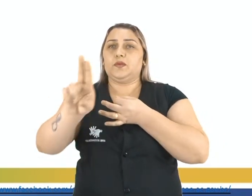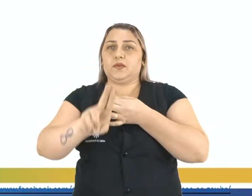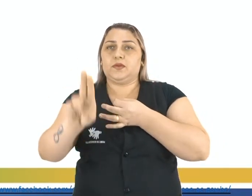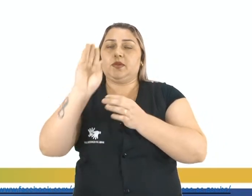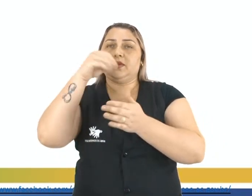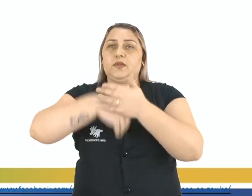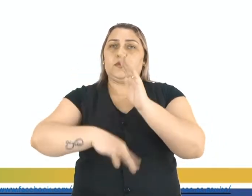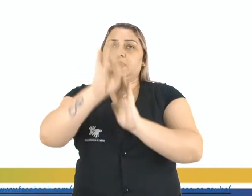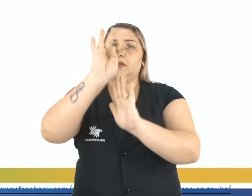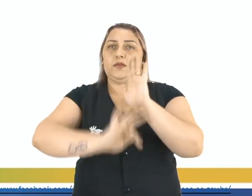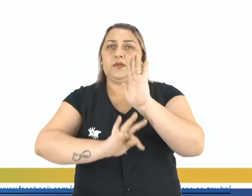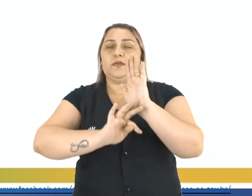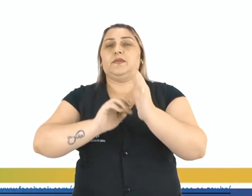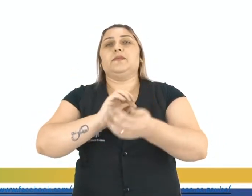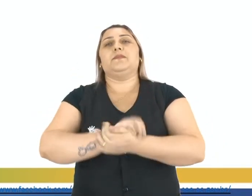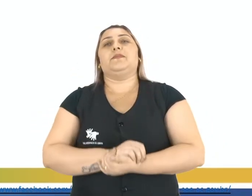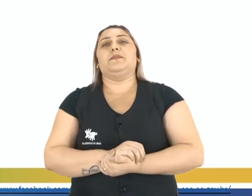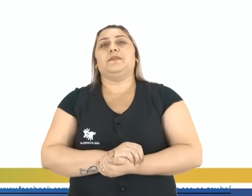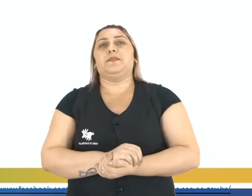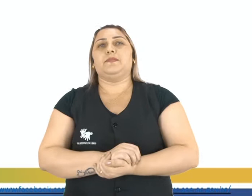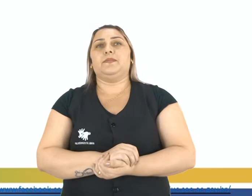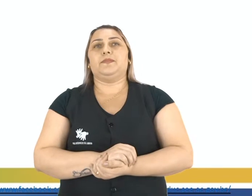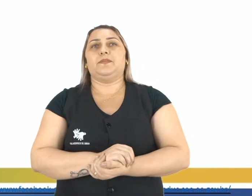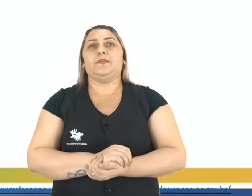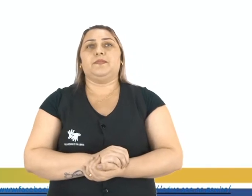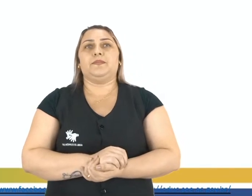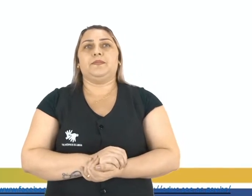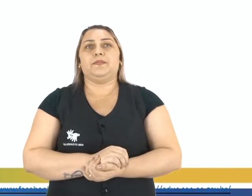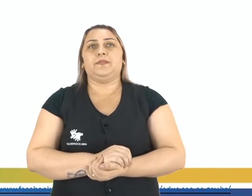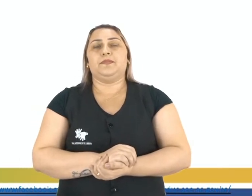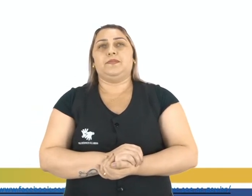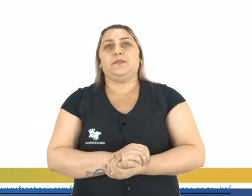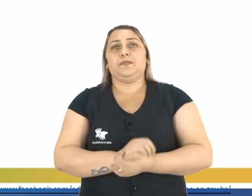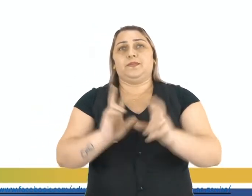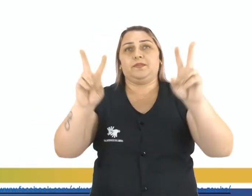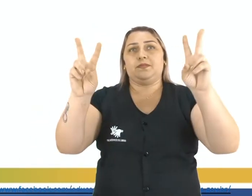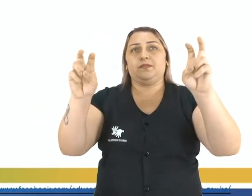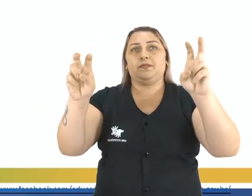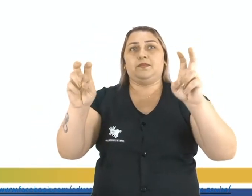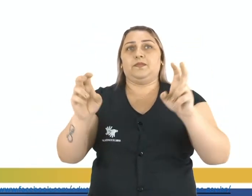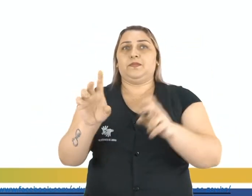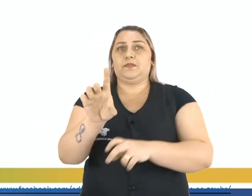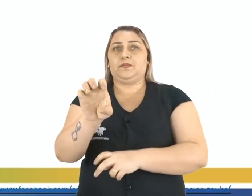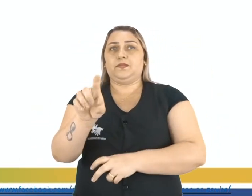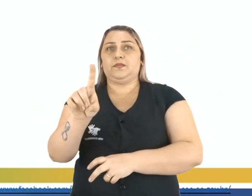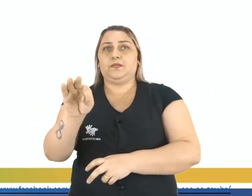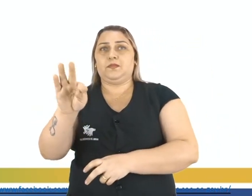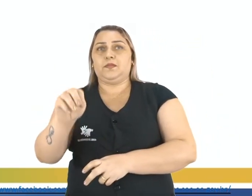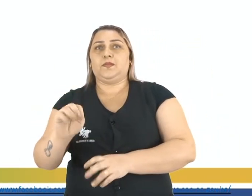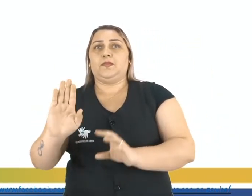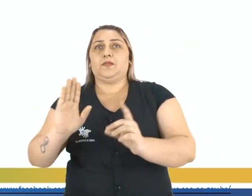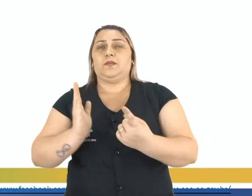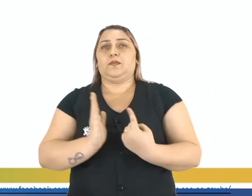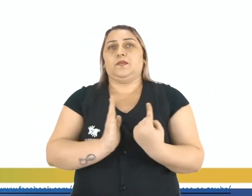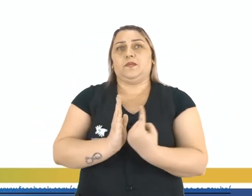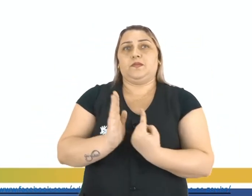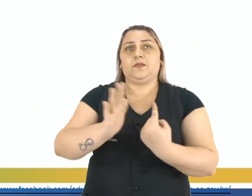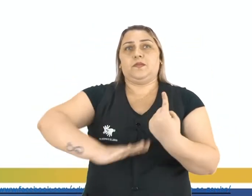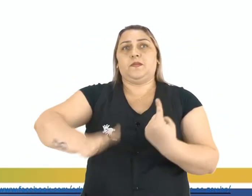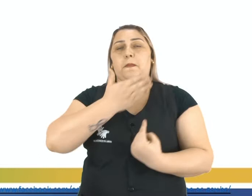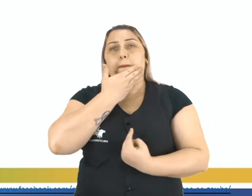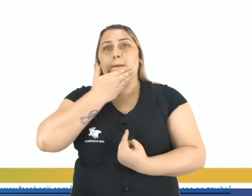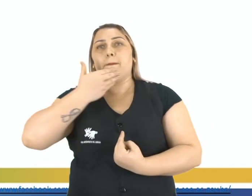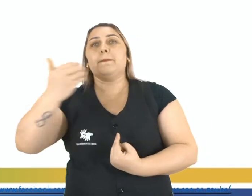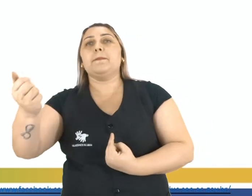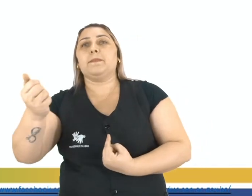possíveis levantar nessa questão. Olha só, o título diz assim: editorial, isolamento